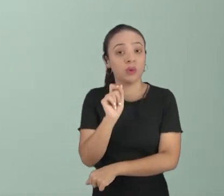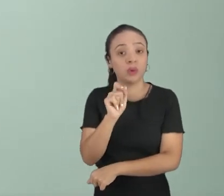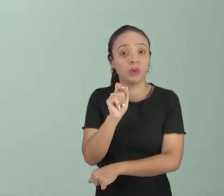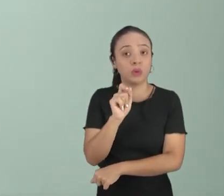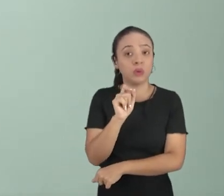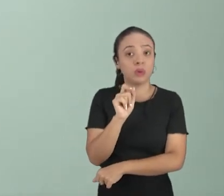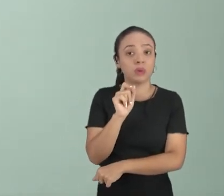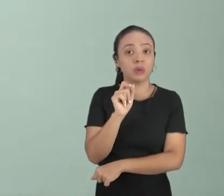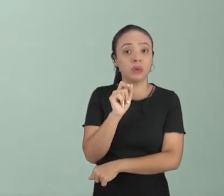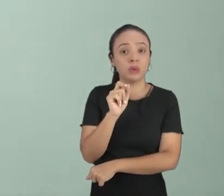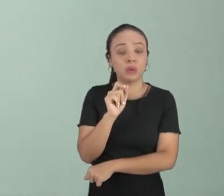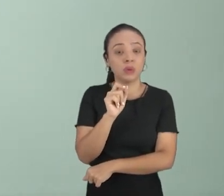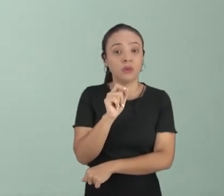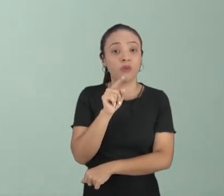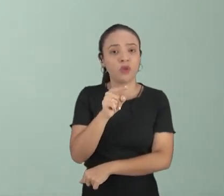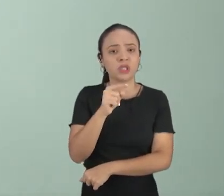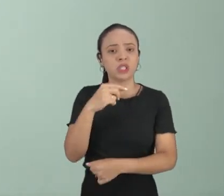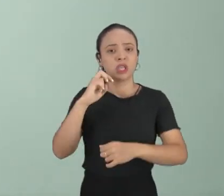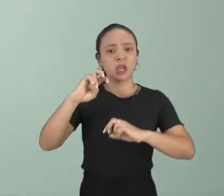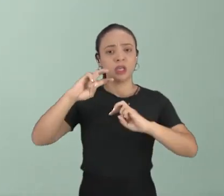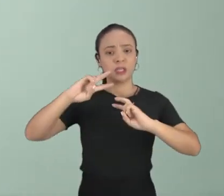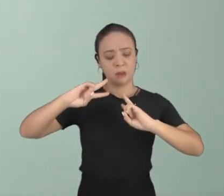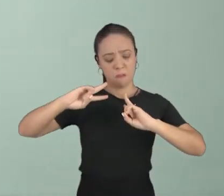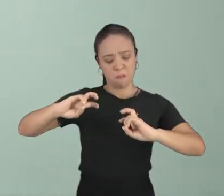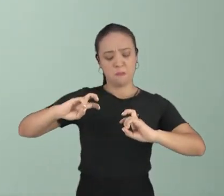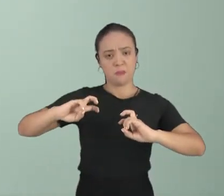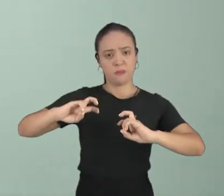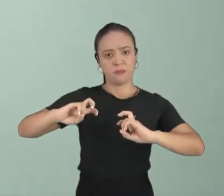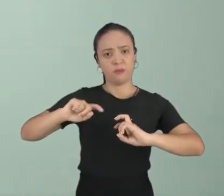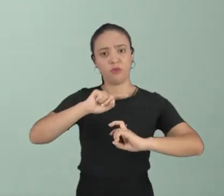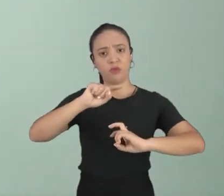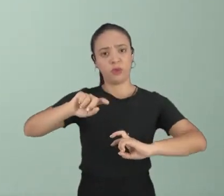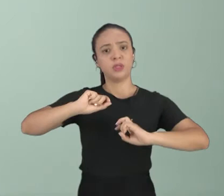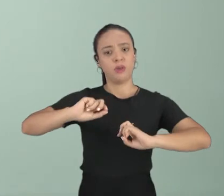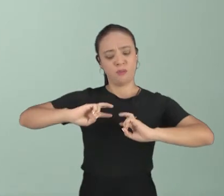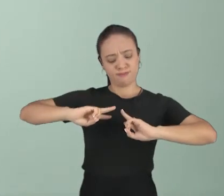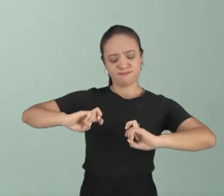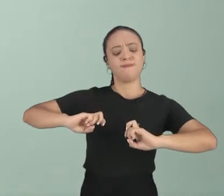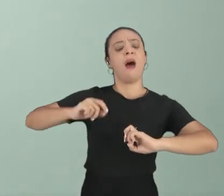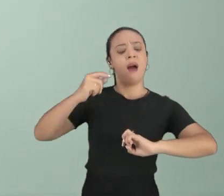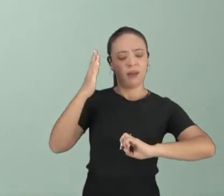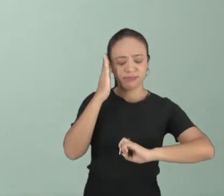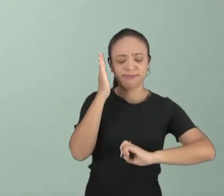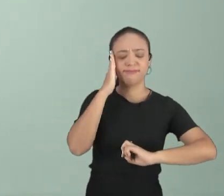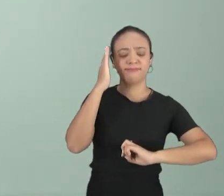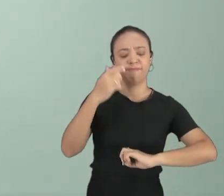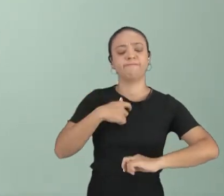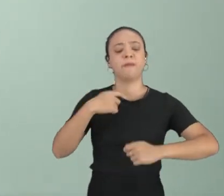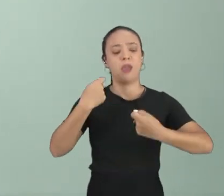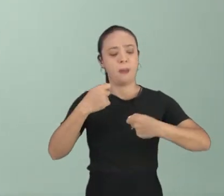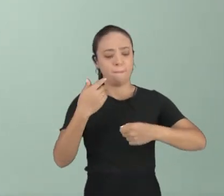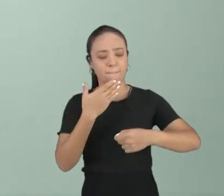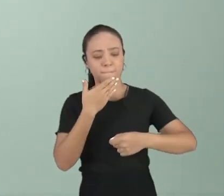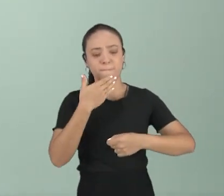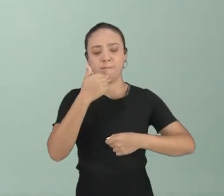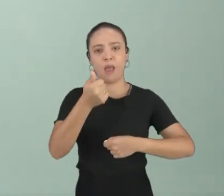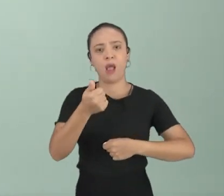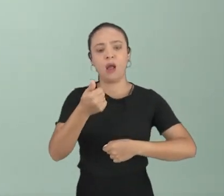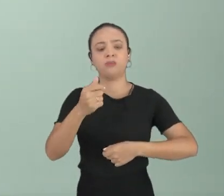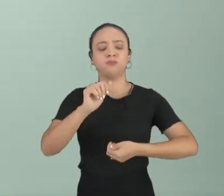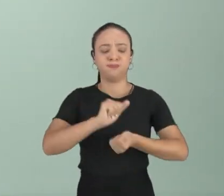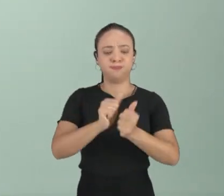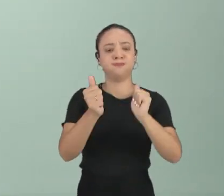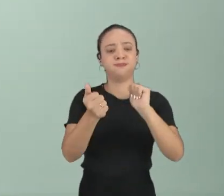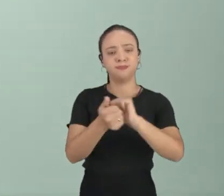sua autocrítica, você está se avaliando. Aí você consegue perceber, eu preciso melhorar nisso, eu preciso